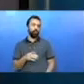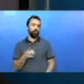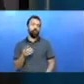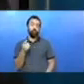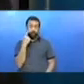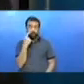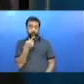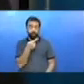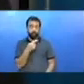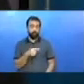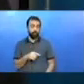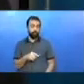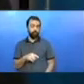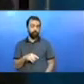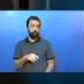olhem, vejam.